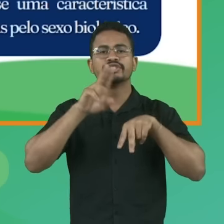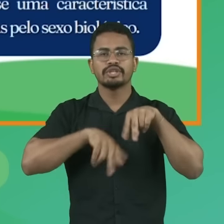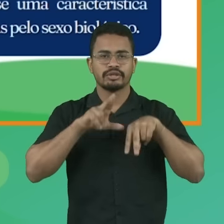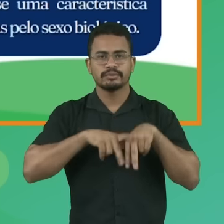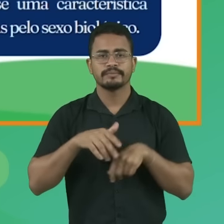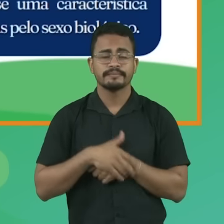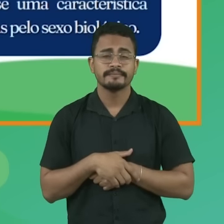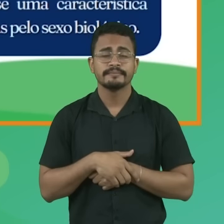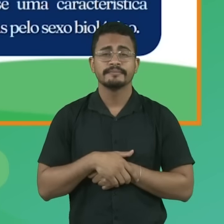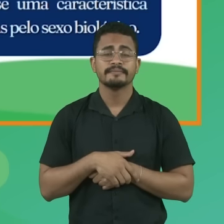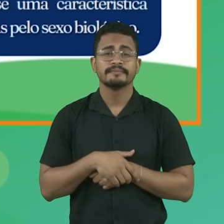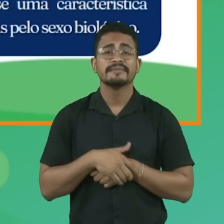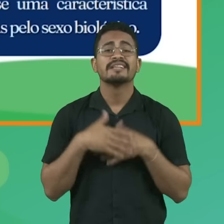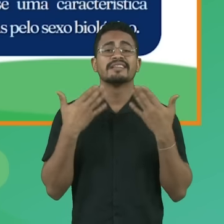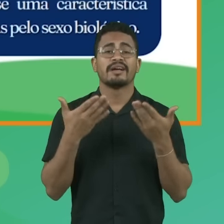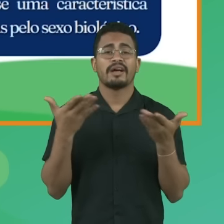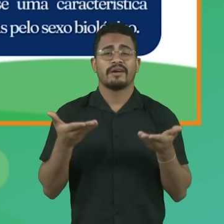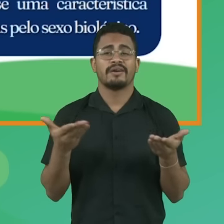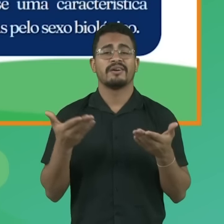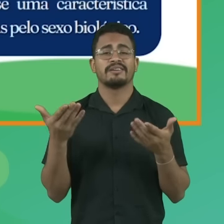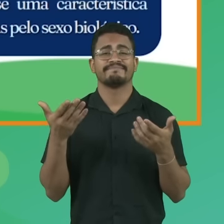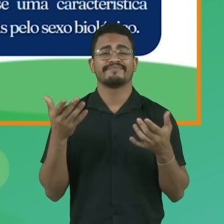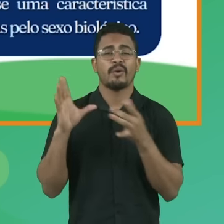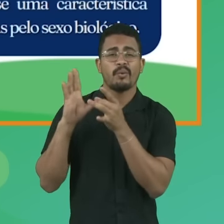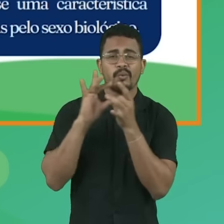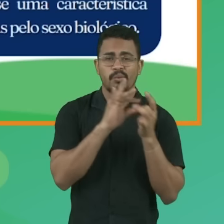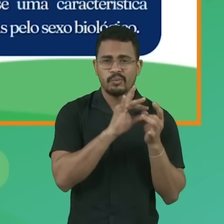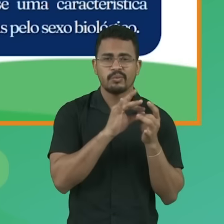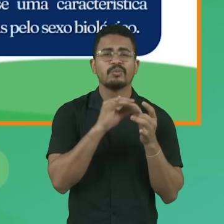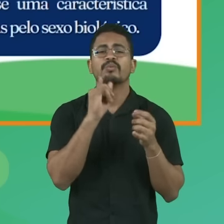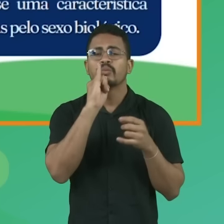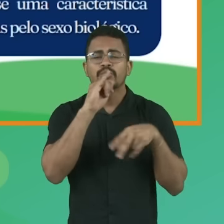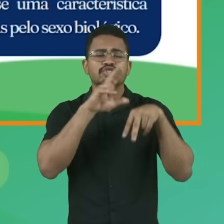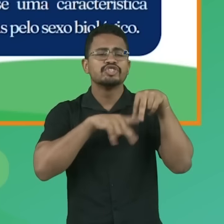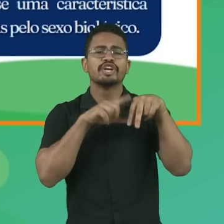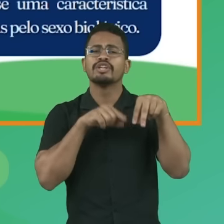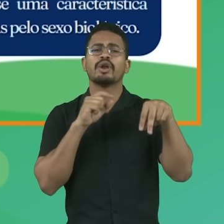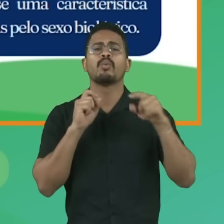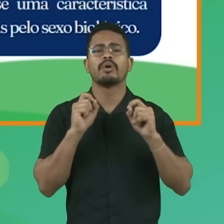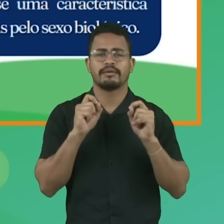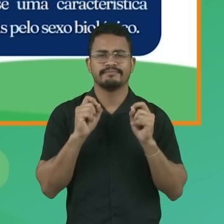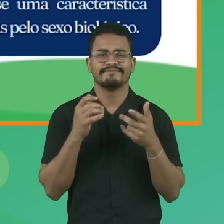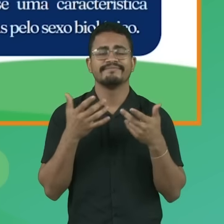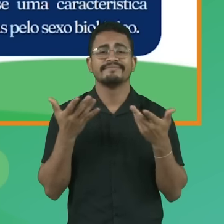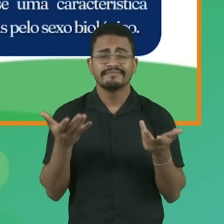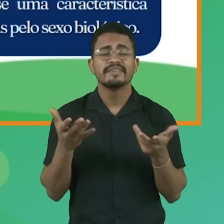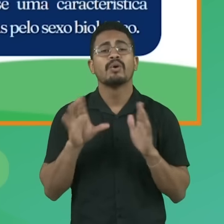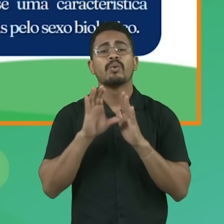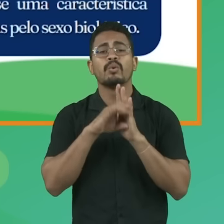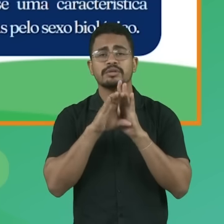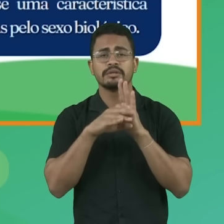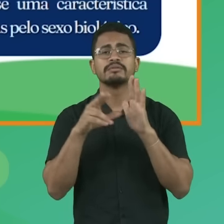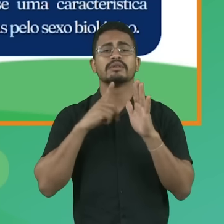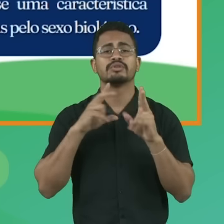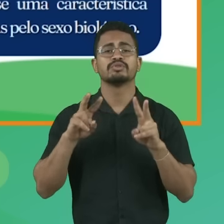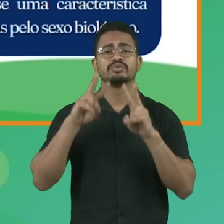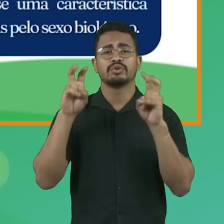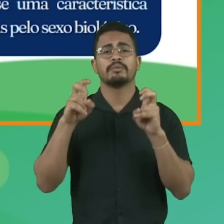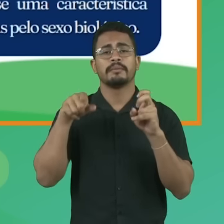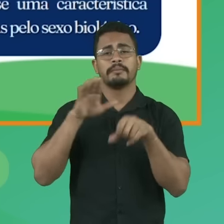Então vamos agora contextualizar. Vamos começar contextualizando o gênero, certo? O conceito de gênero, ele refere-se à construção